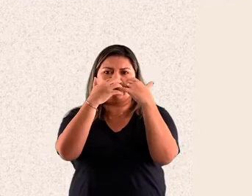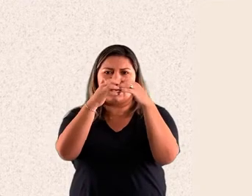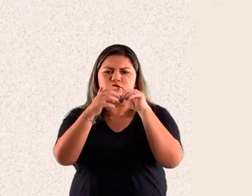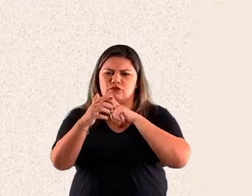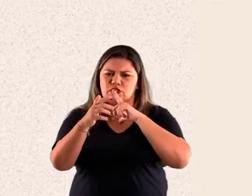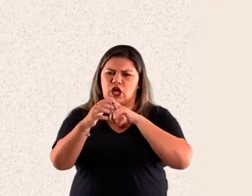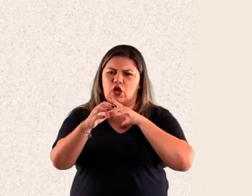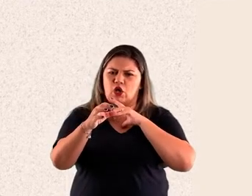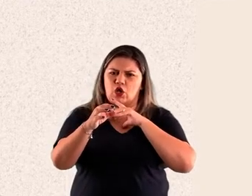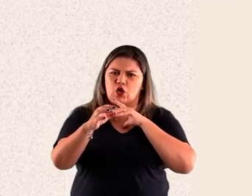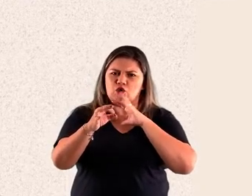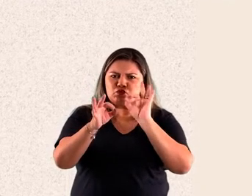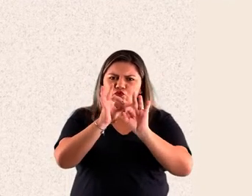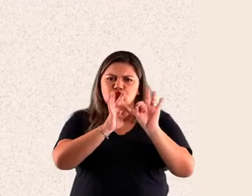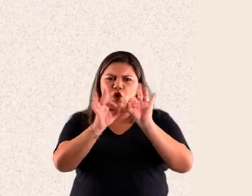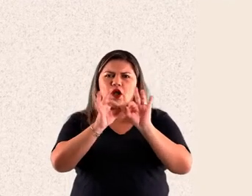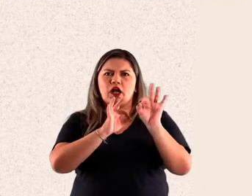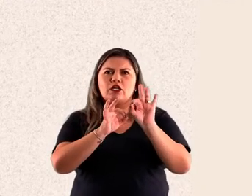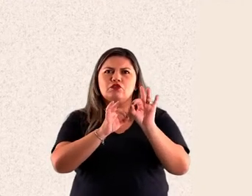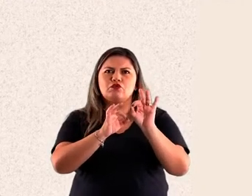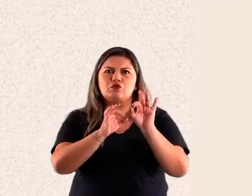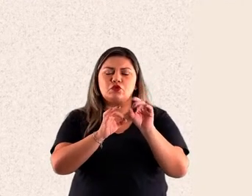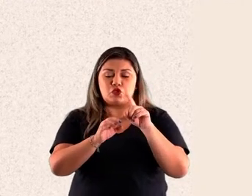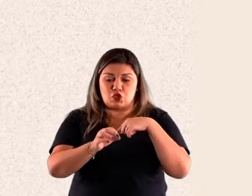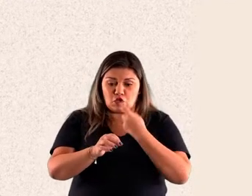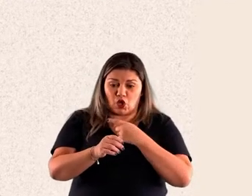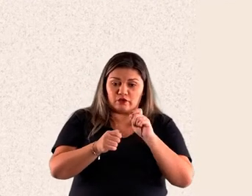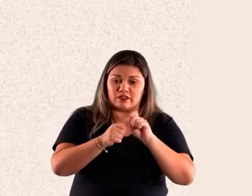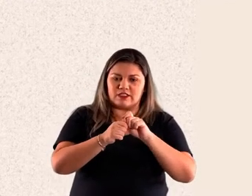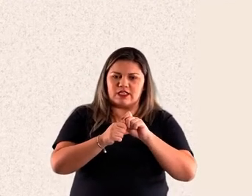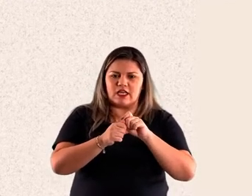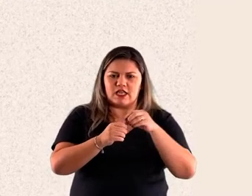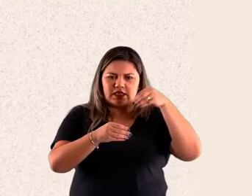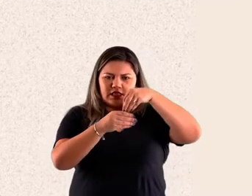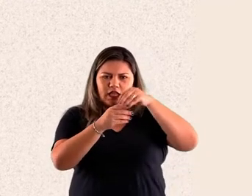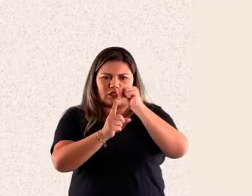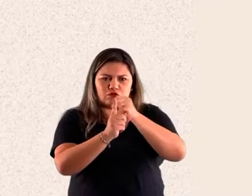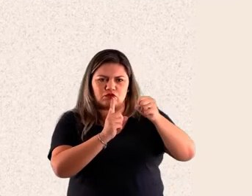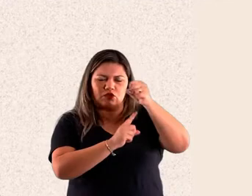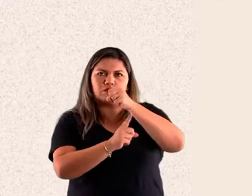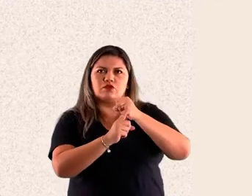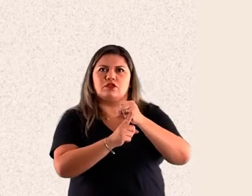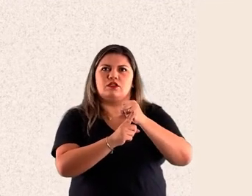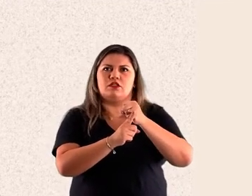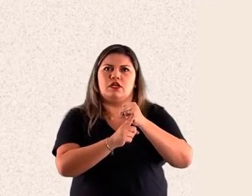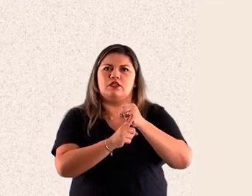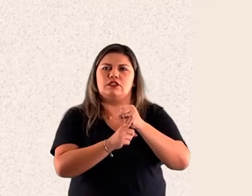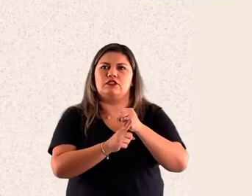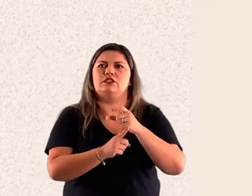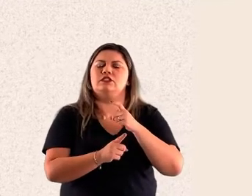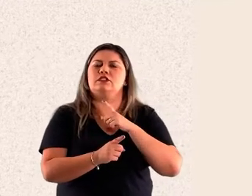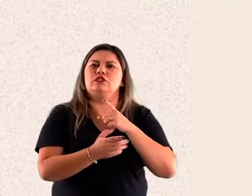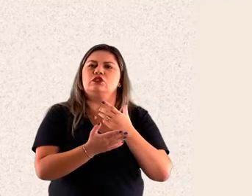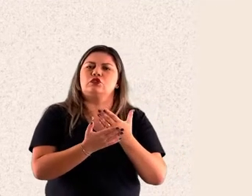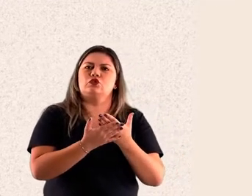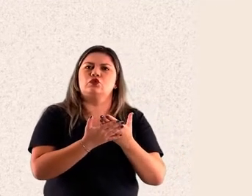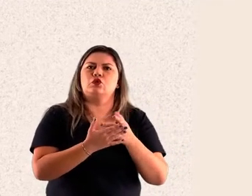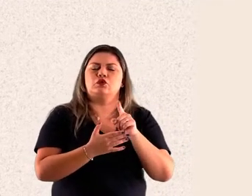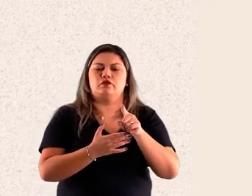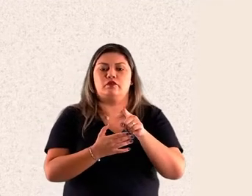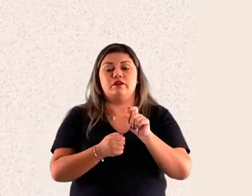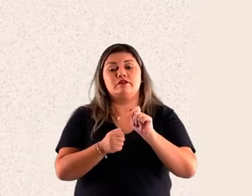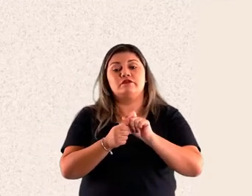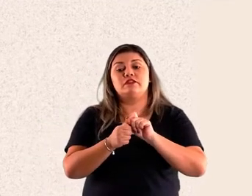agirmos socialmente Então teve um estudo que eles fizeram que eles faziam assim olha a você vai fazer